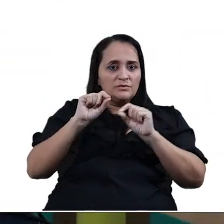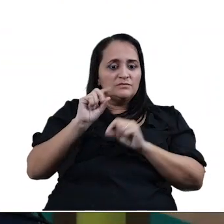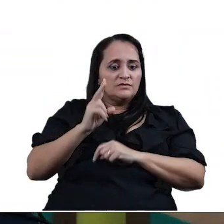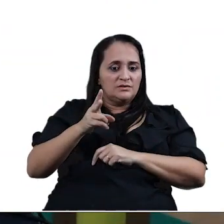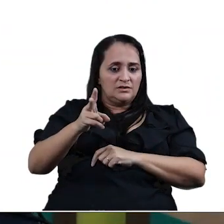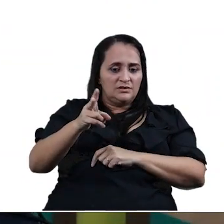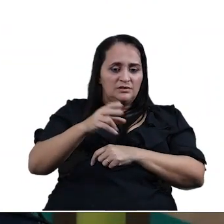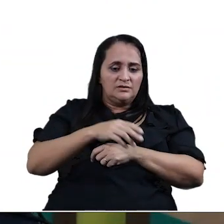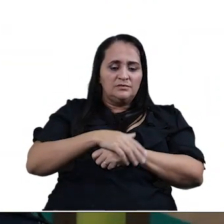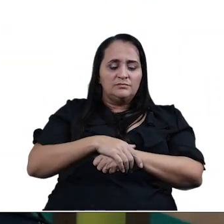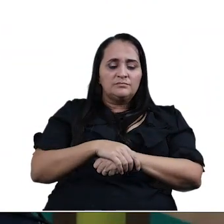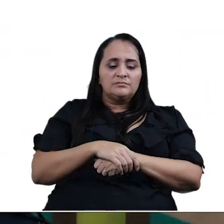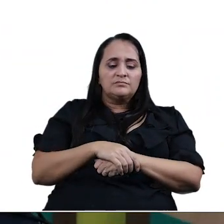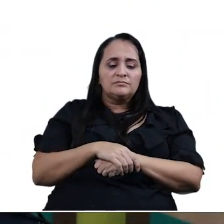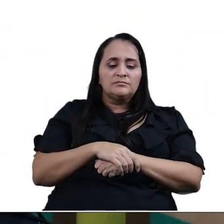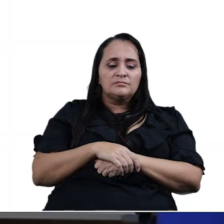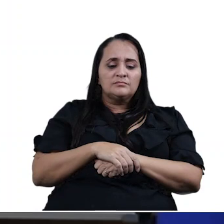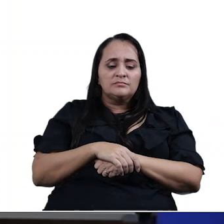seguir.